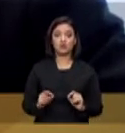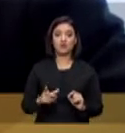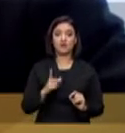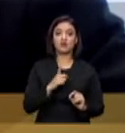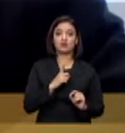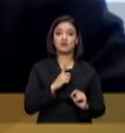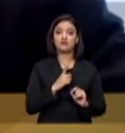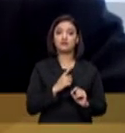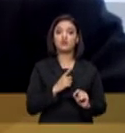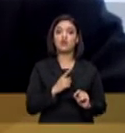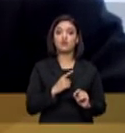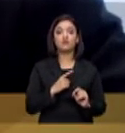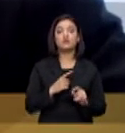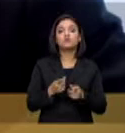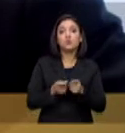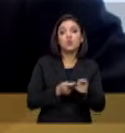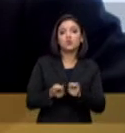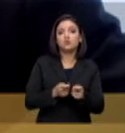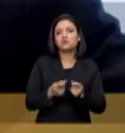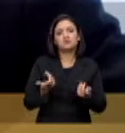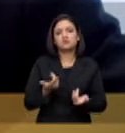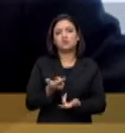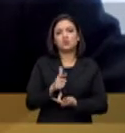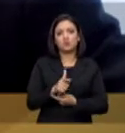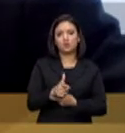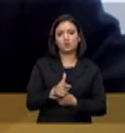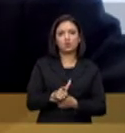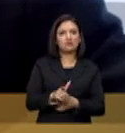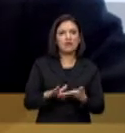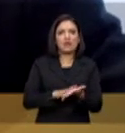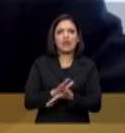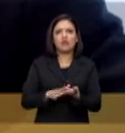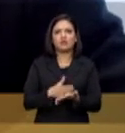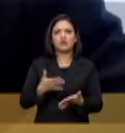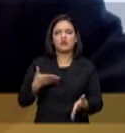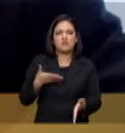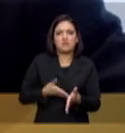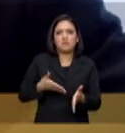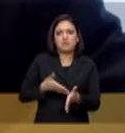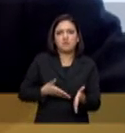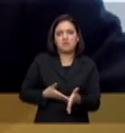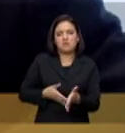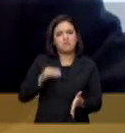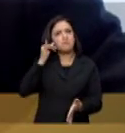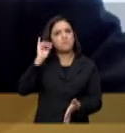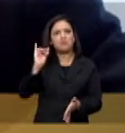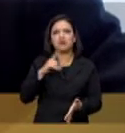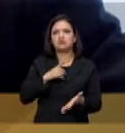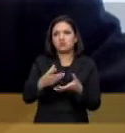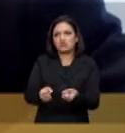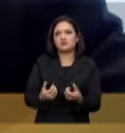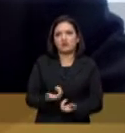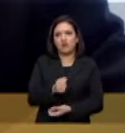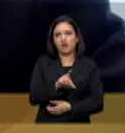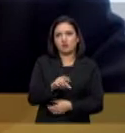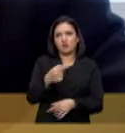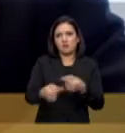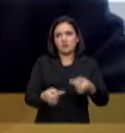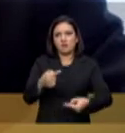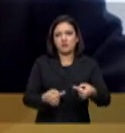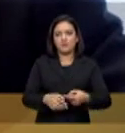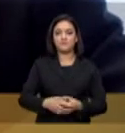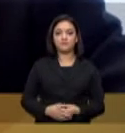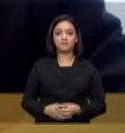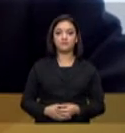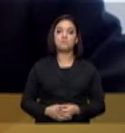significativa no conteúdo do Instituto, não há obstáculo para o conhecimento da ação. Por fim, o excelentíssimo senhor ministro relator,